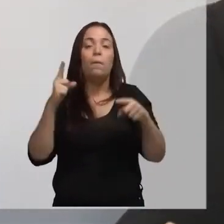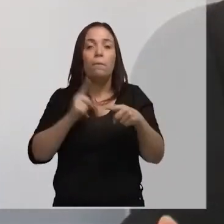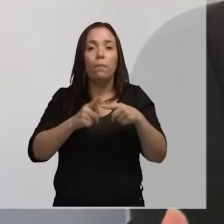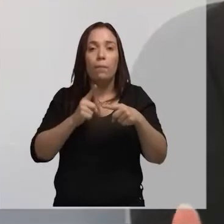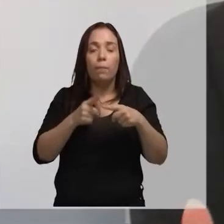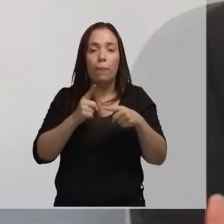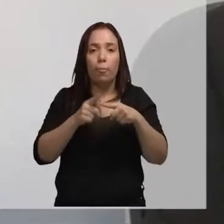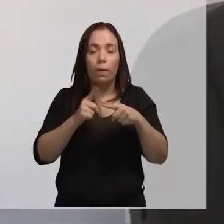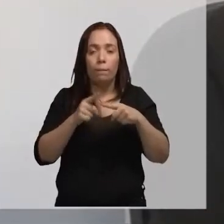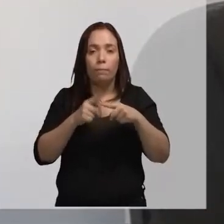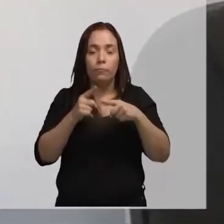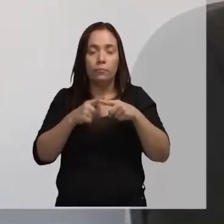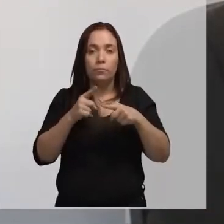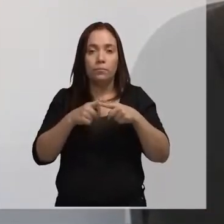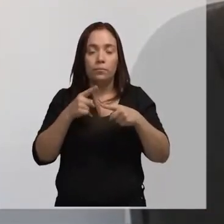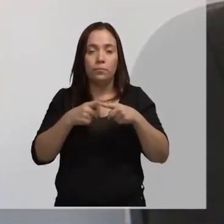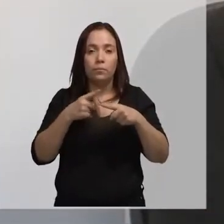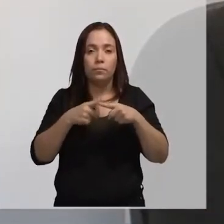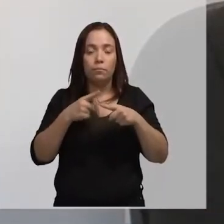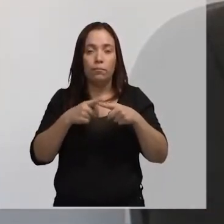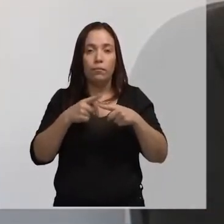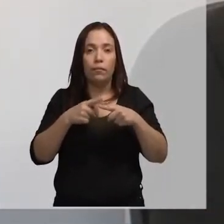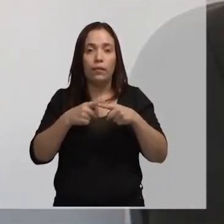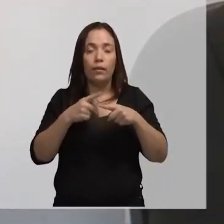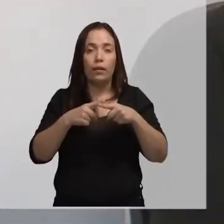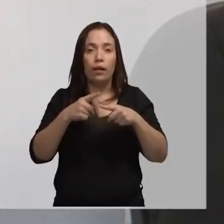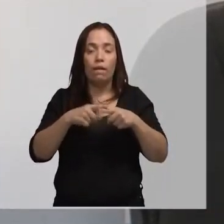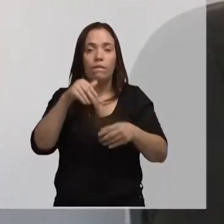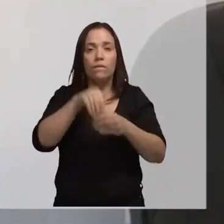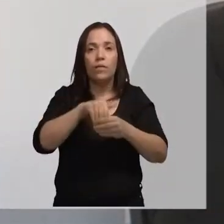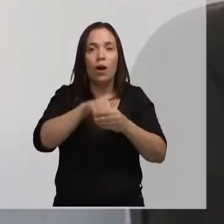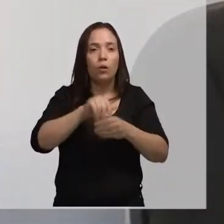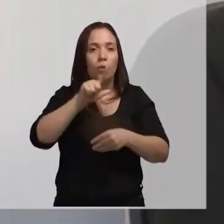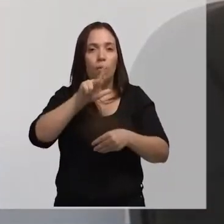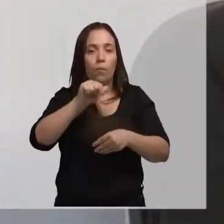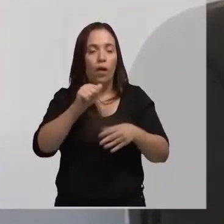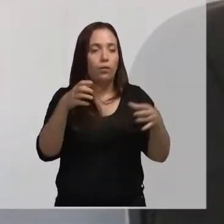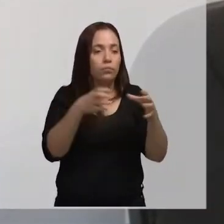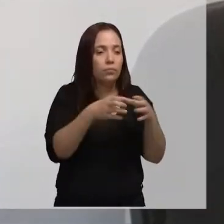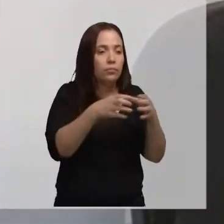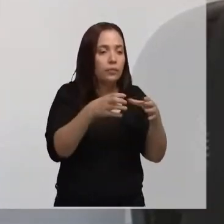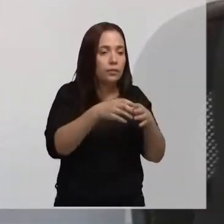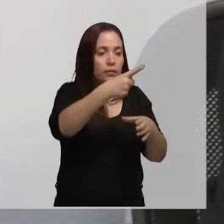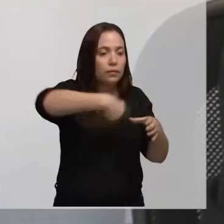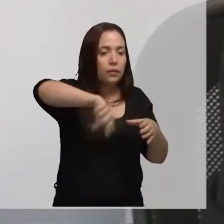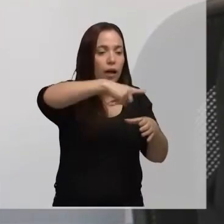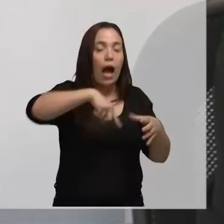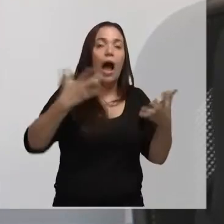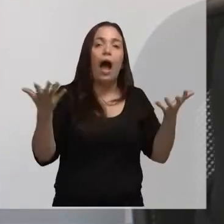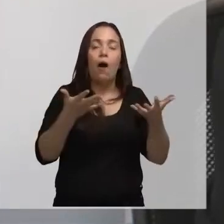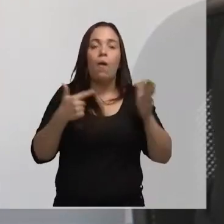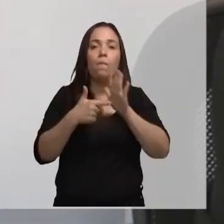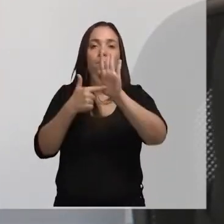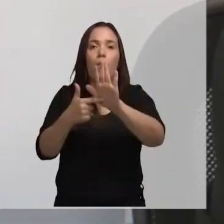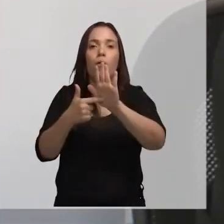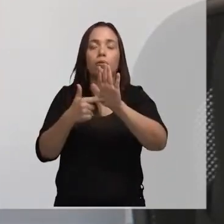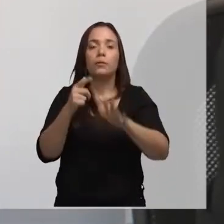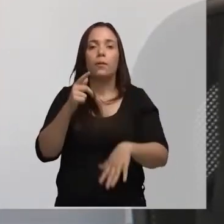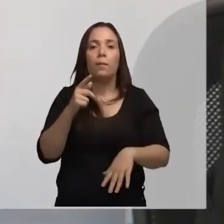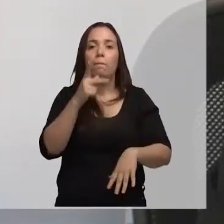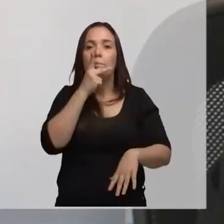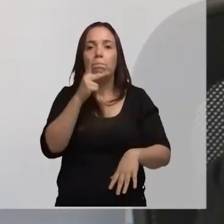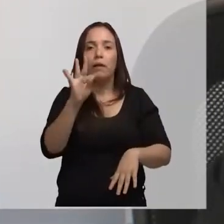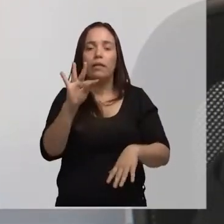você chamava de um voto lulista, que agora querem transformar no voto petista pró-Fernando